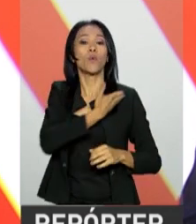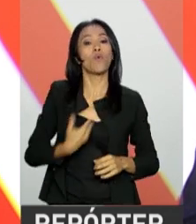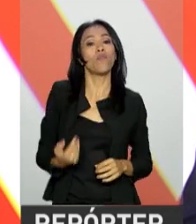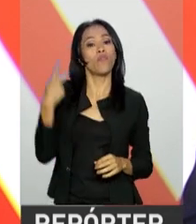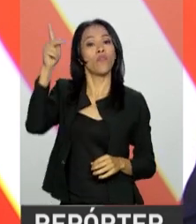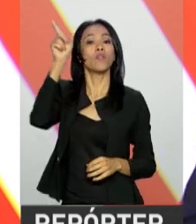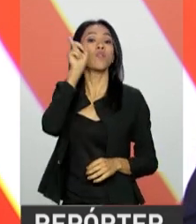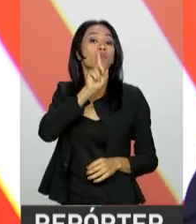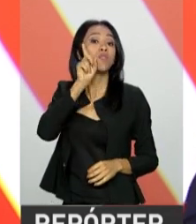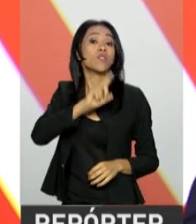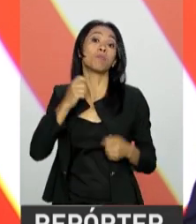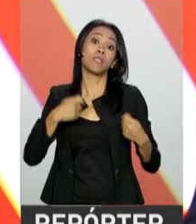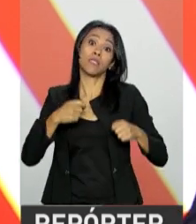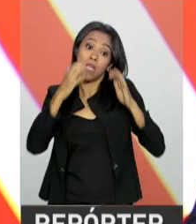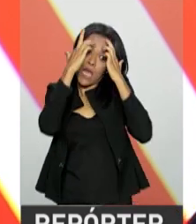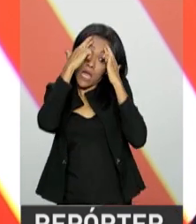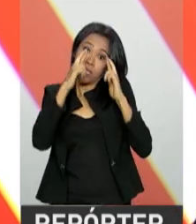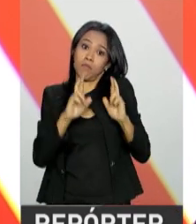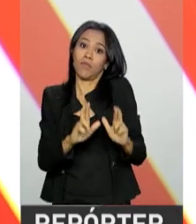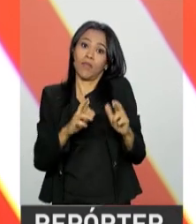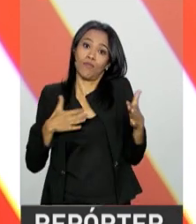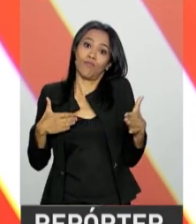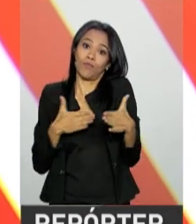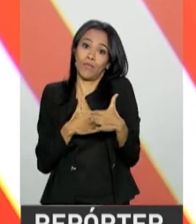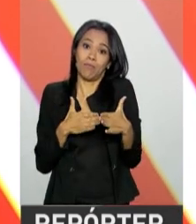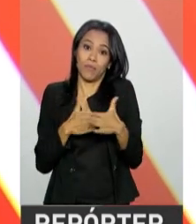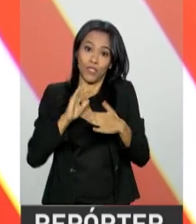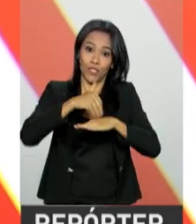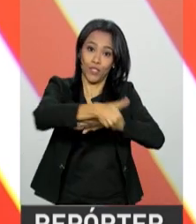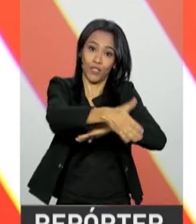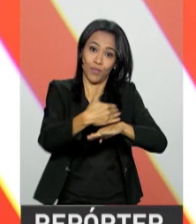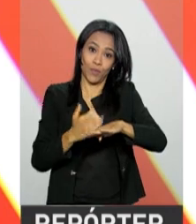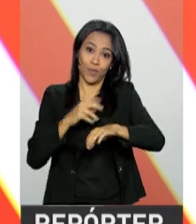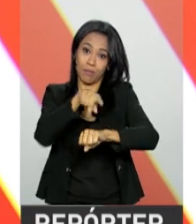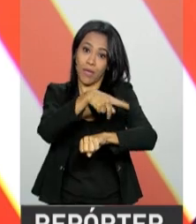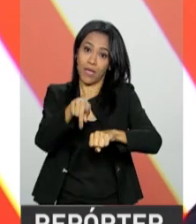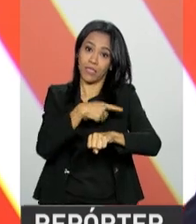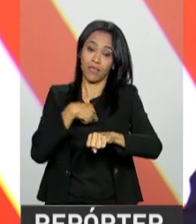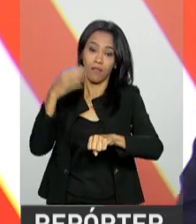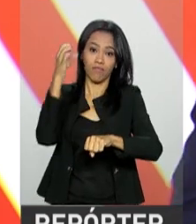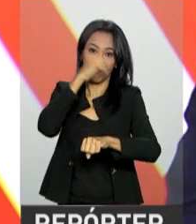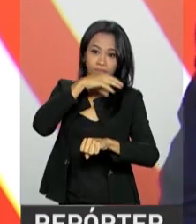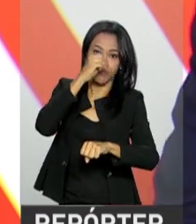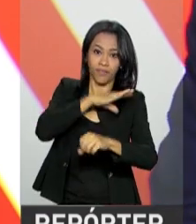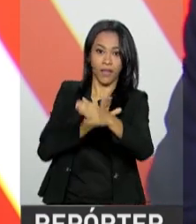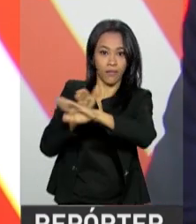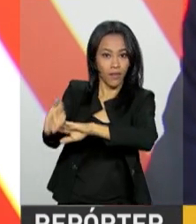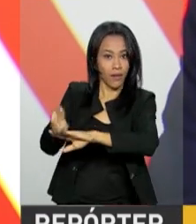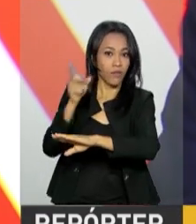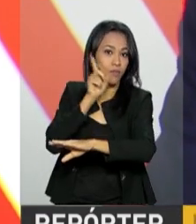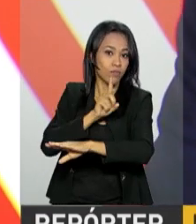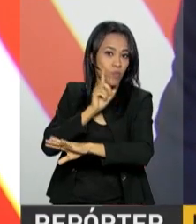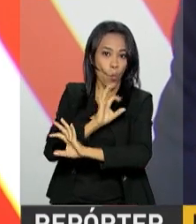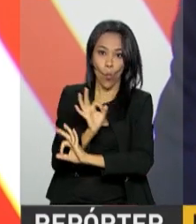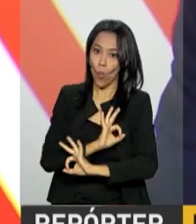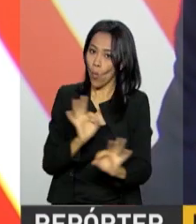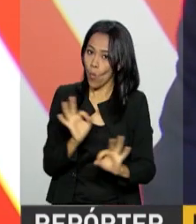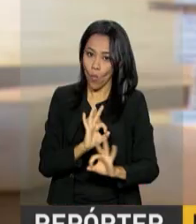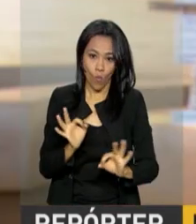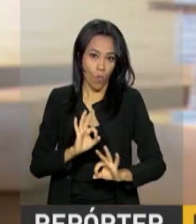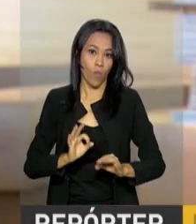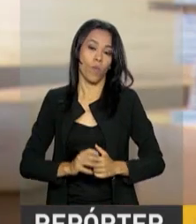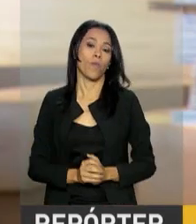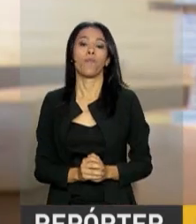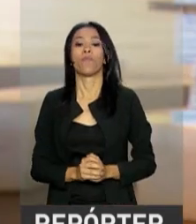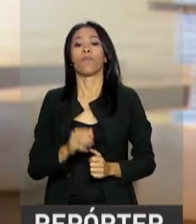sejam respeitadas e pediu para que os imigrantes não tentem entrar ilegalmente no país os bloc no amor